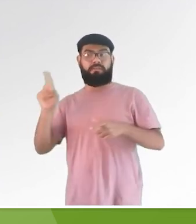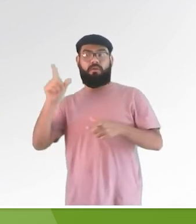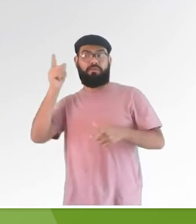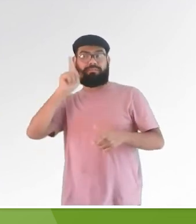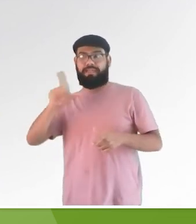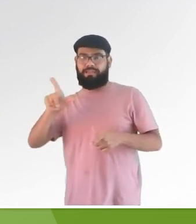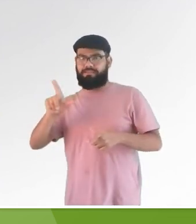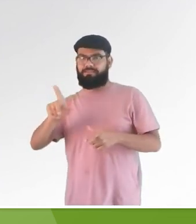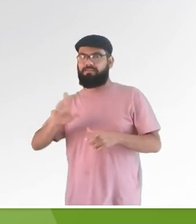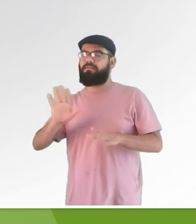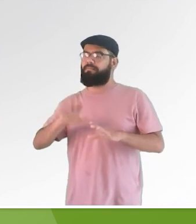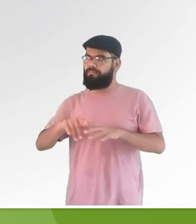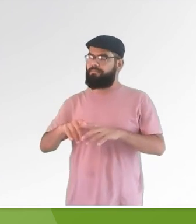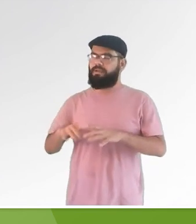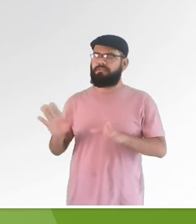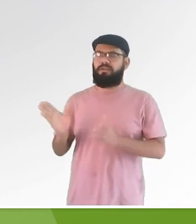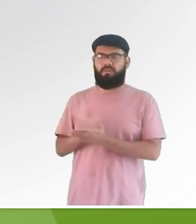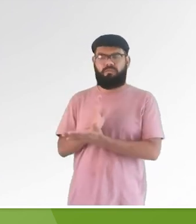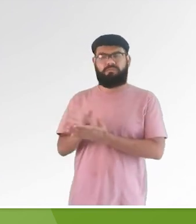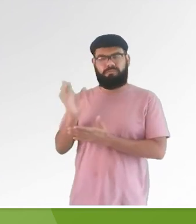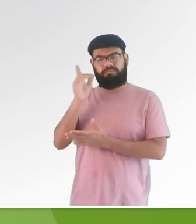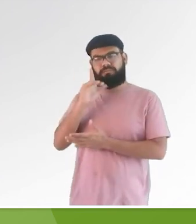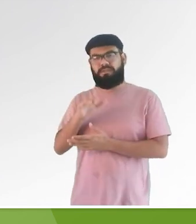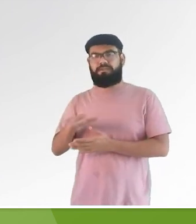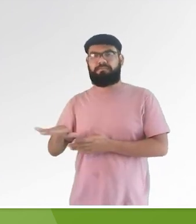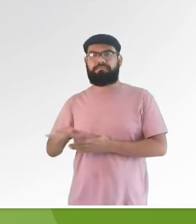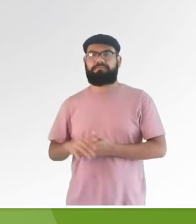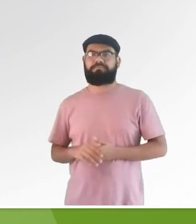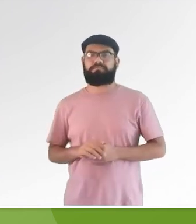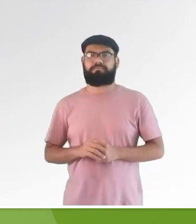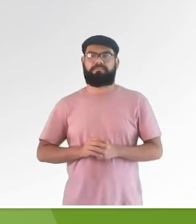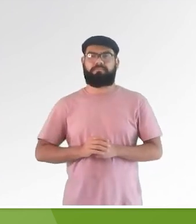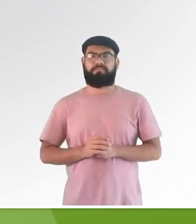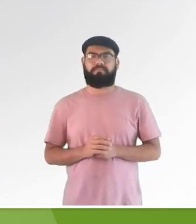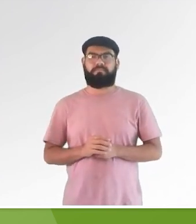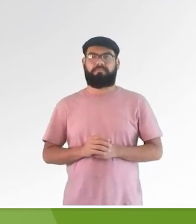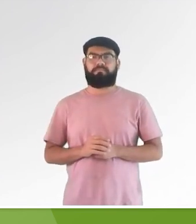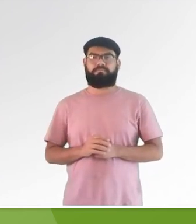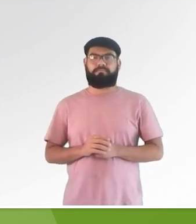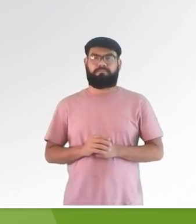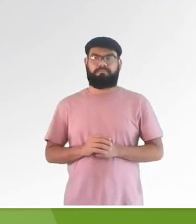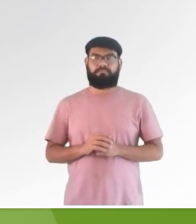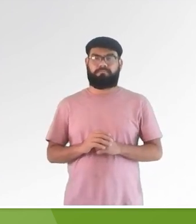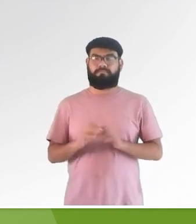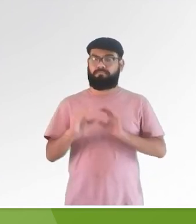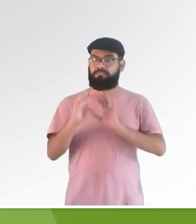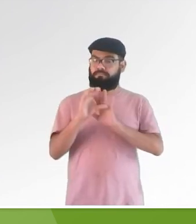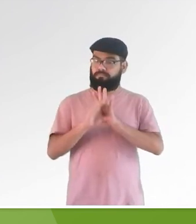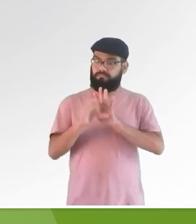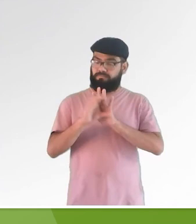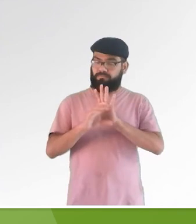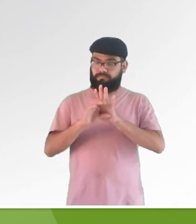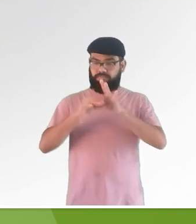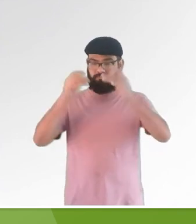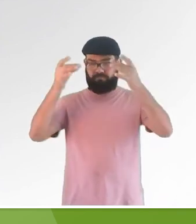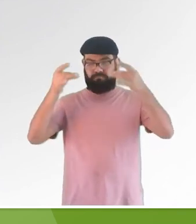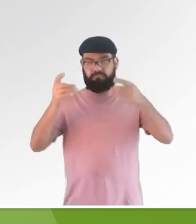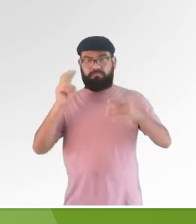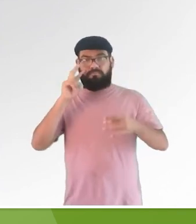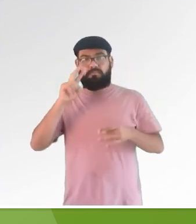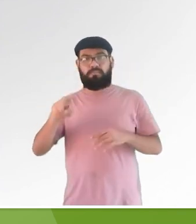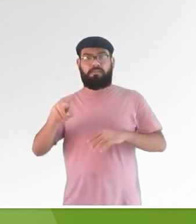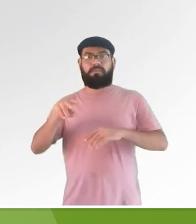que consigam ainda se reproduzir, tá bom? Então, conceito de espécie que a gente está vendo aqui, o conceito biológico, que diz